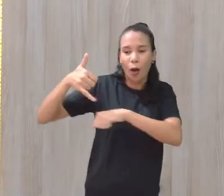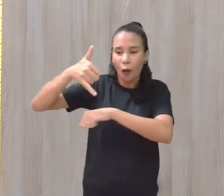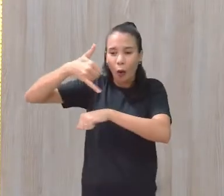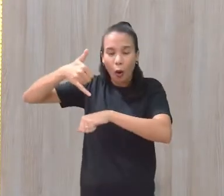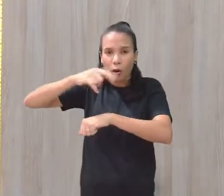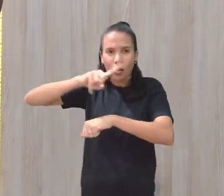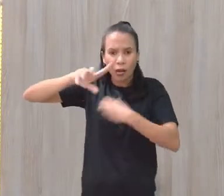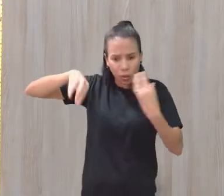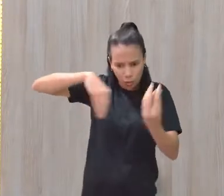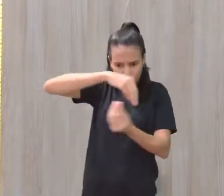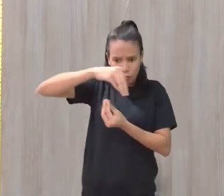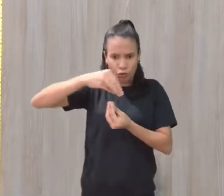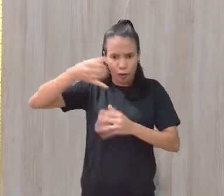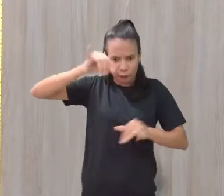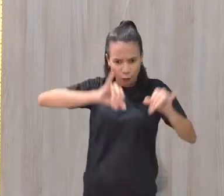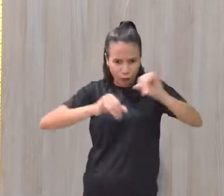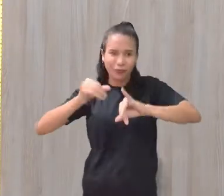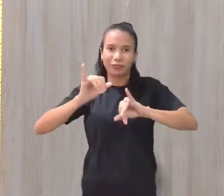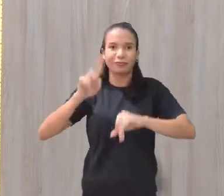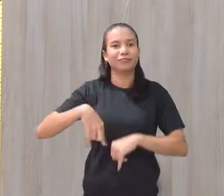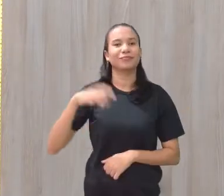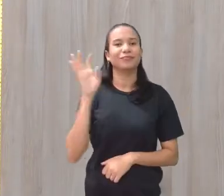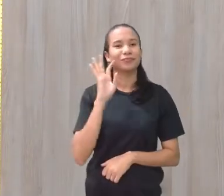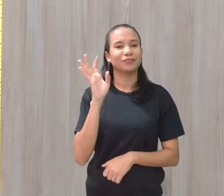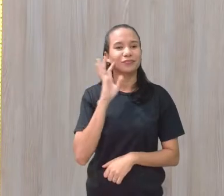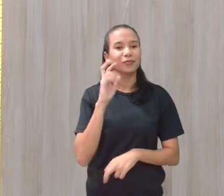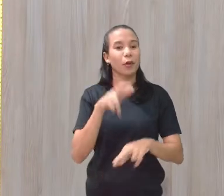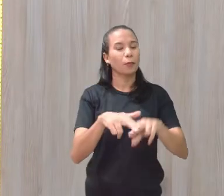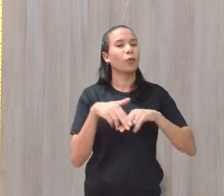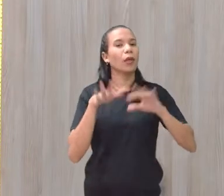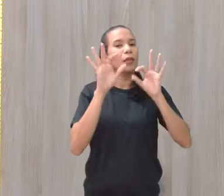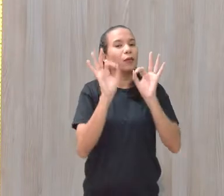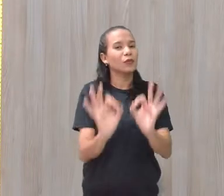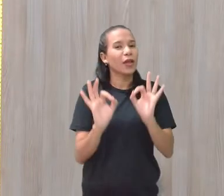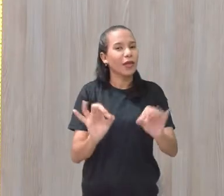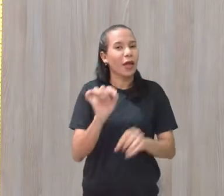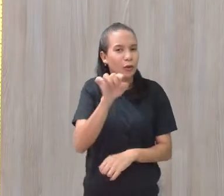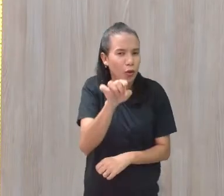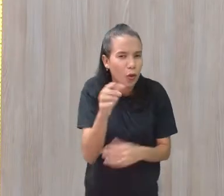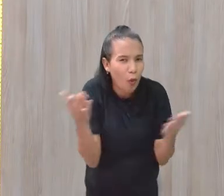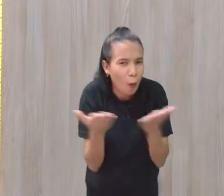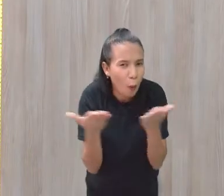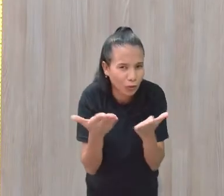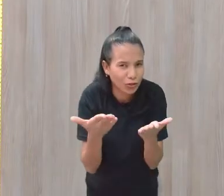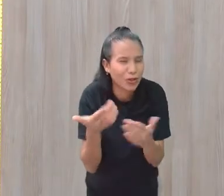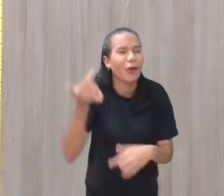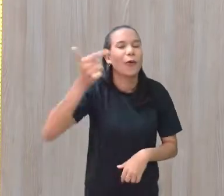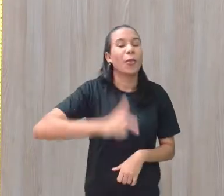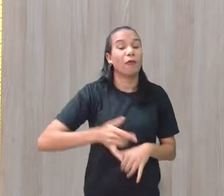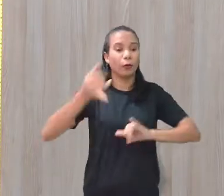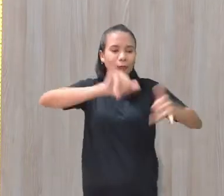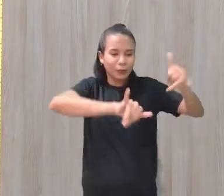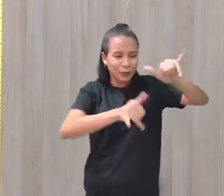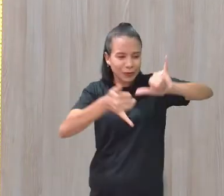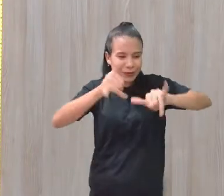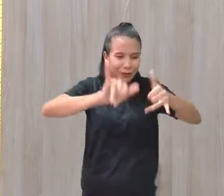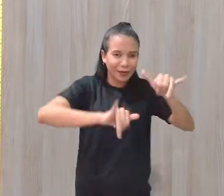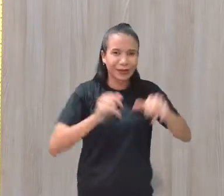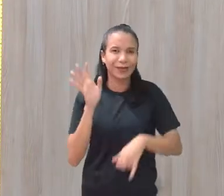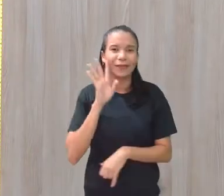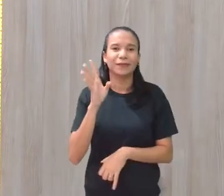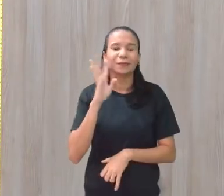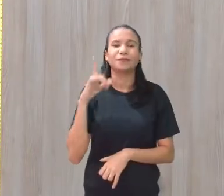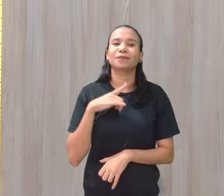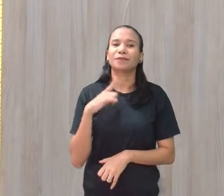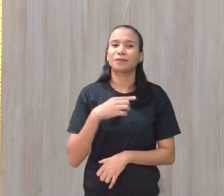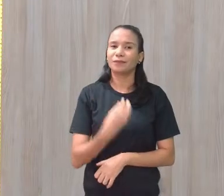gente fez uma experiência e ele achou super legal. E eu garanto que você vai achar novamente super legal, porque a gente vai fazer